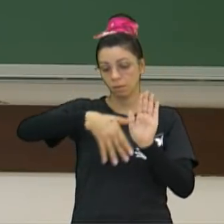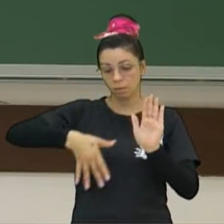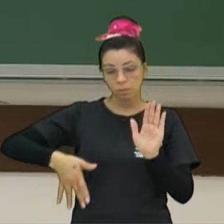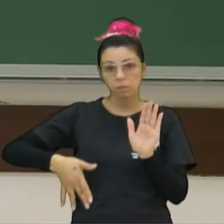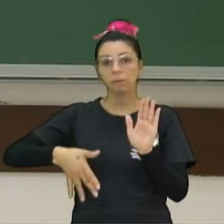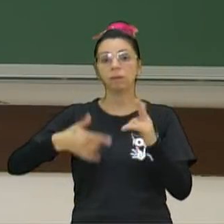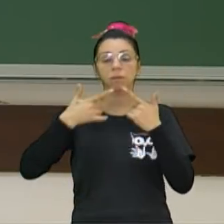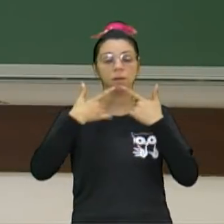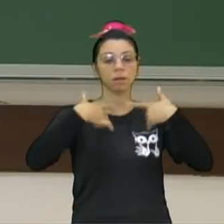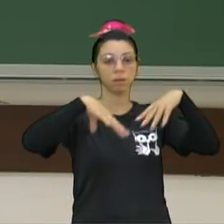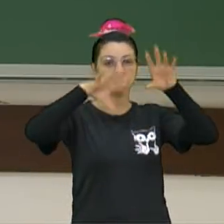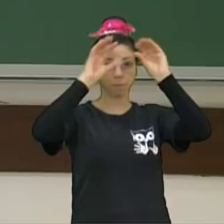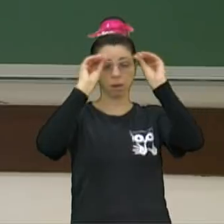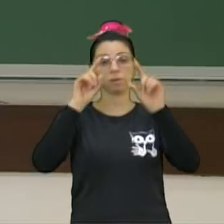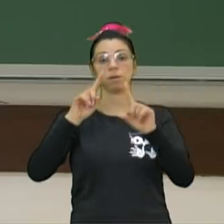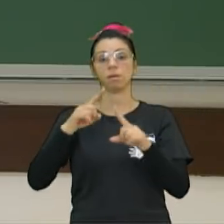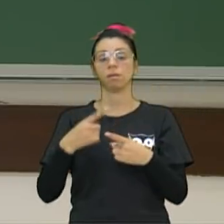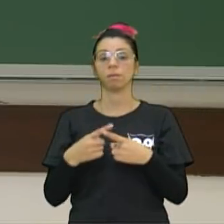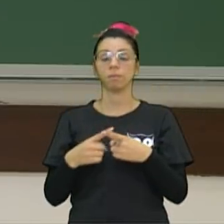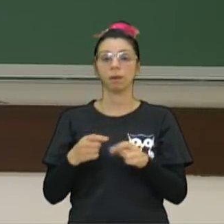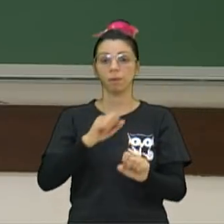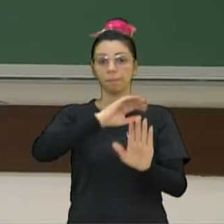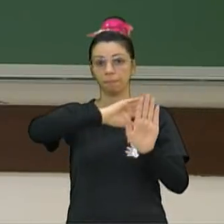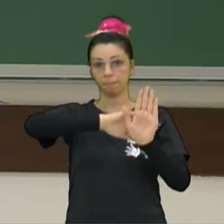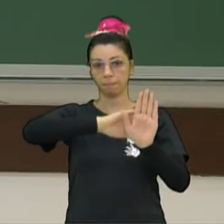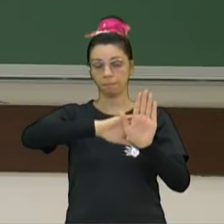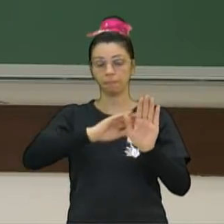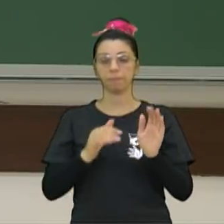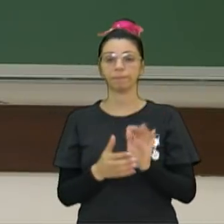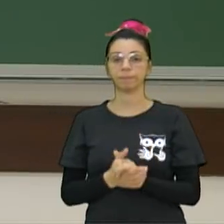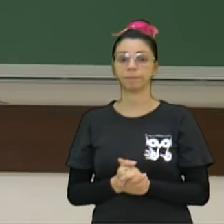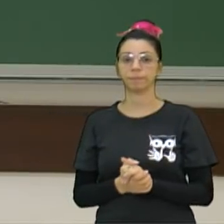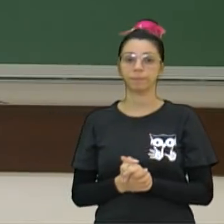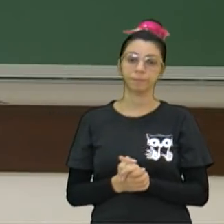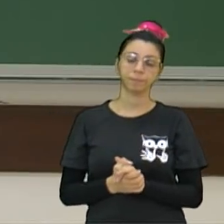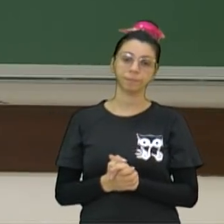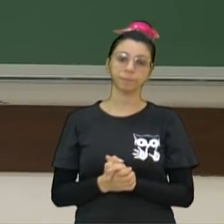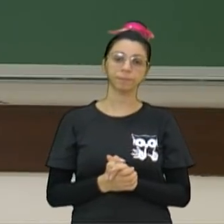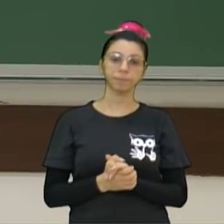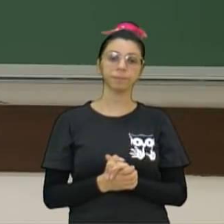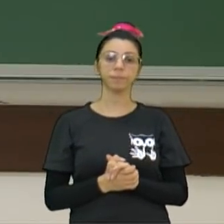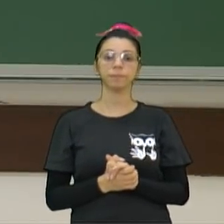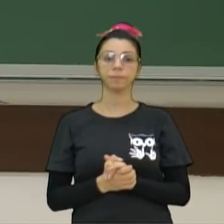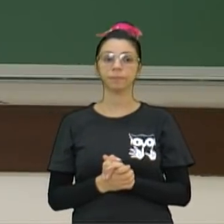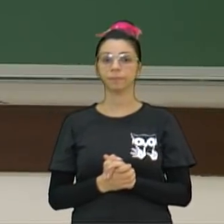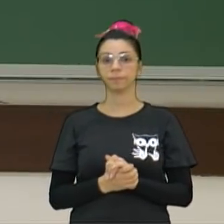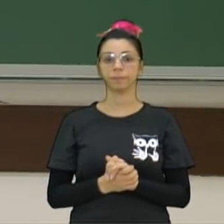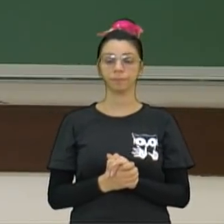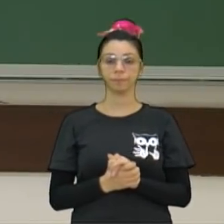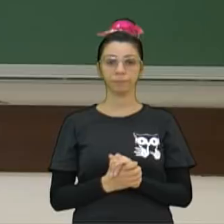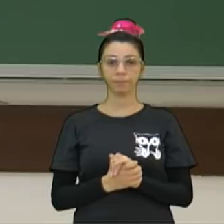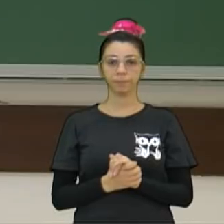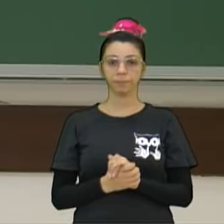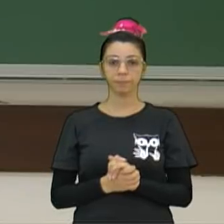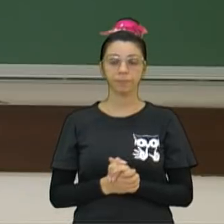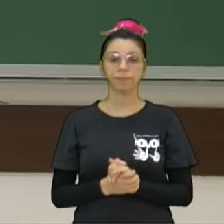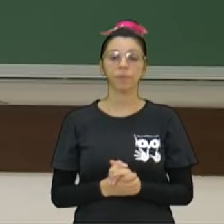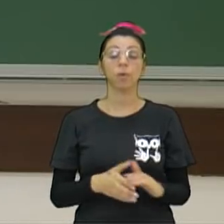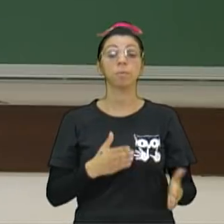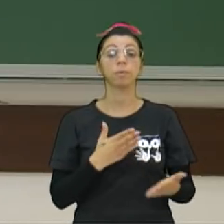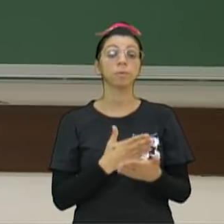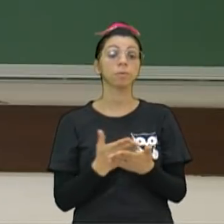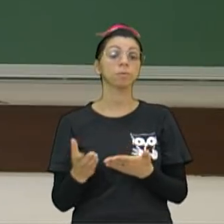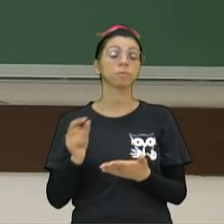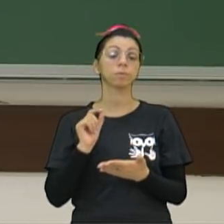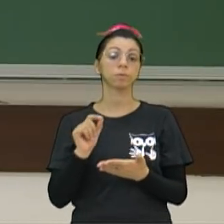critérios estabelecidos para a produção dos depoimentos, ok? Começando então, galera, vamos lá? Vamos começar